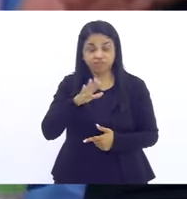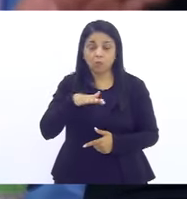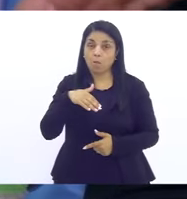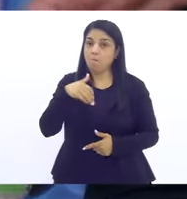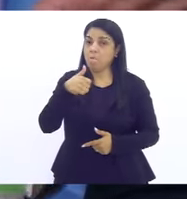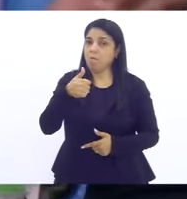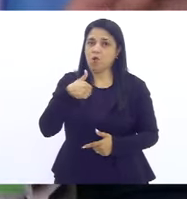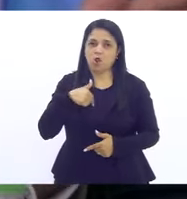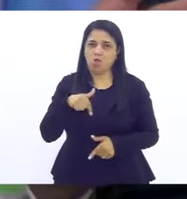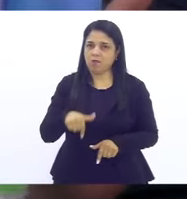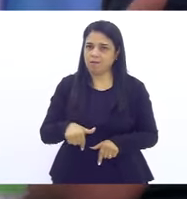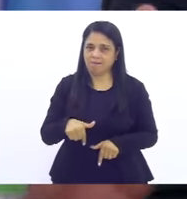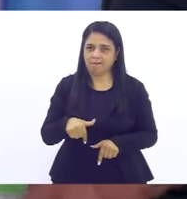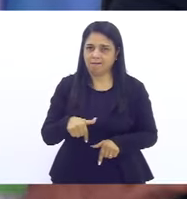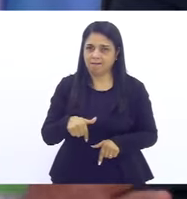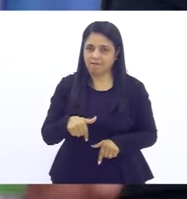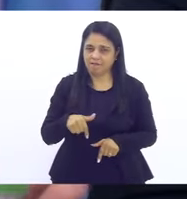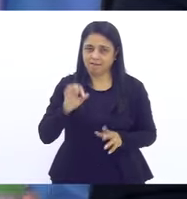Privilegiados.